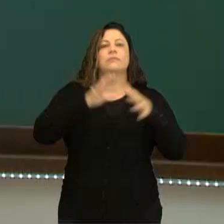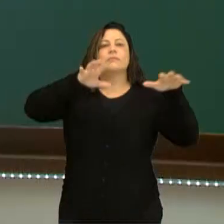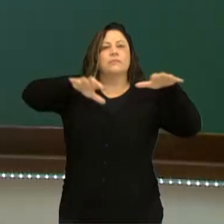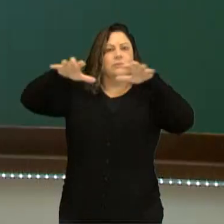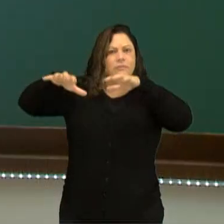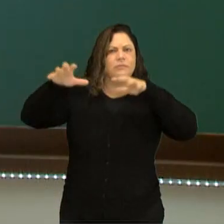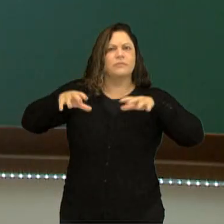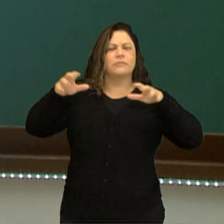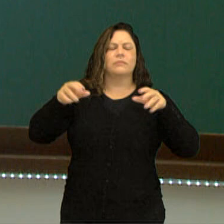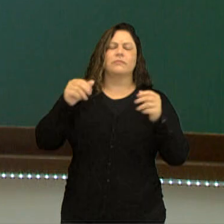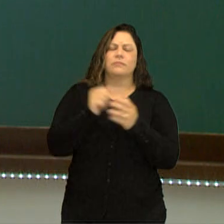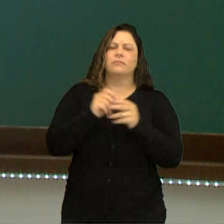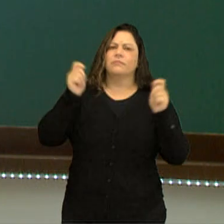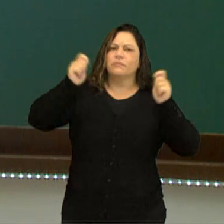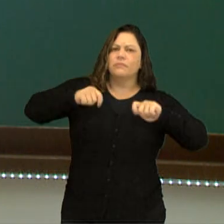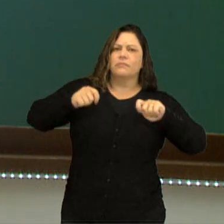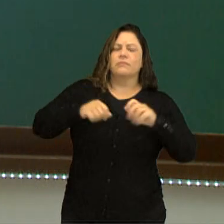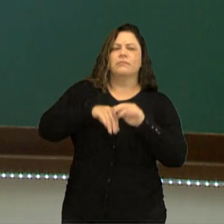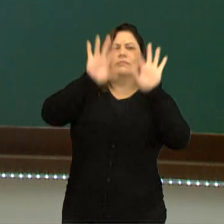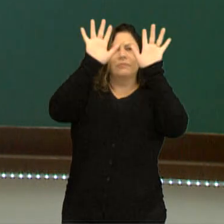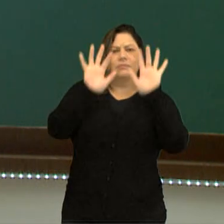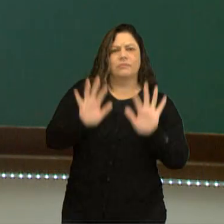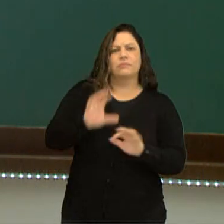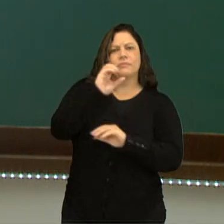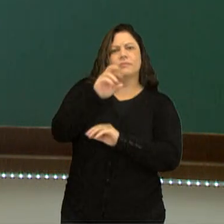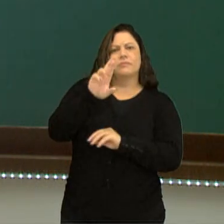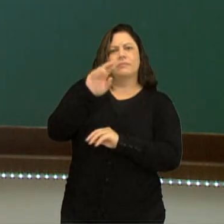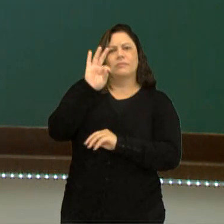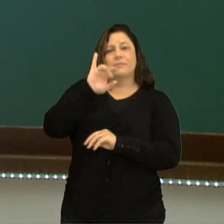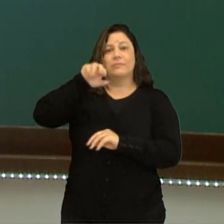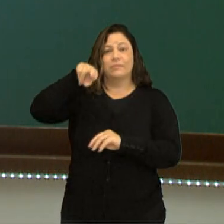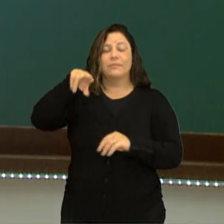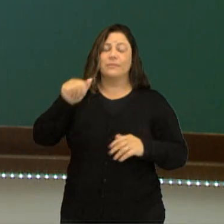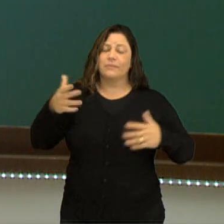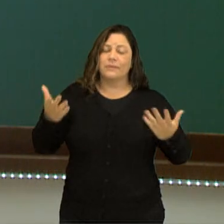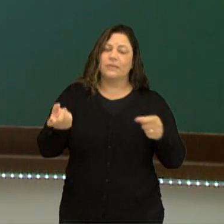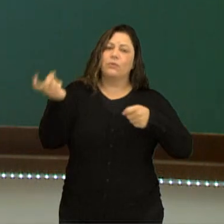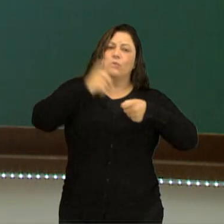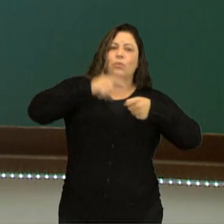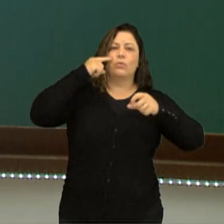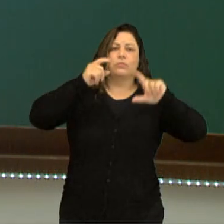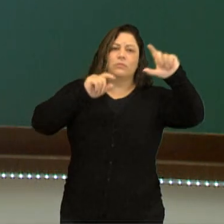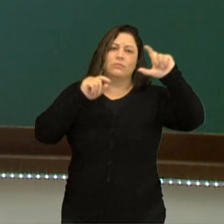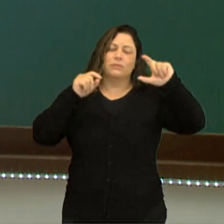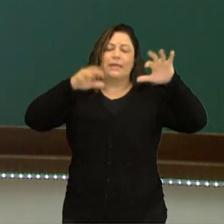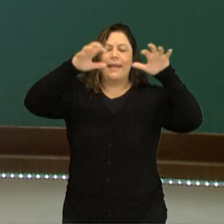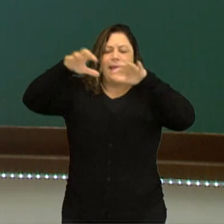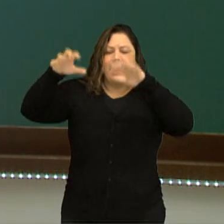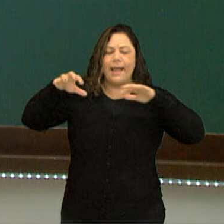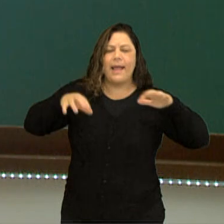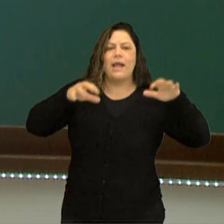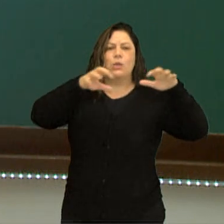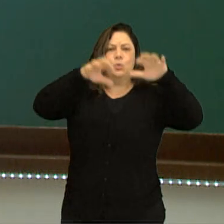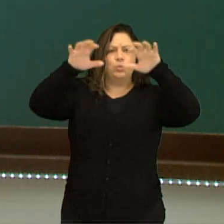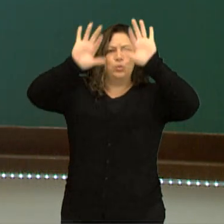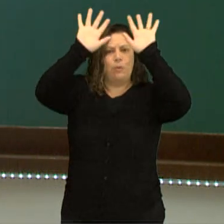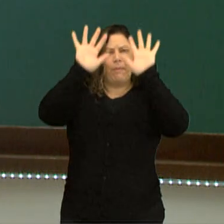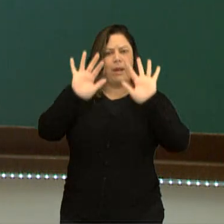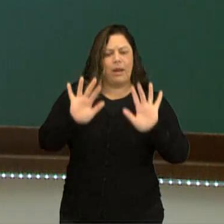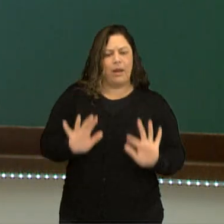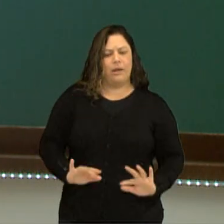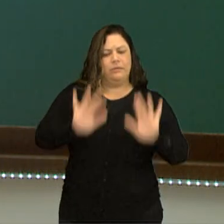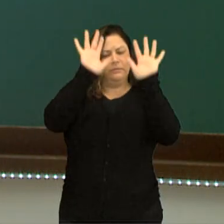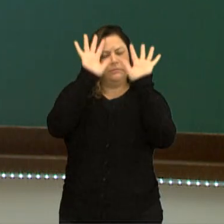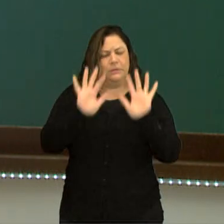é associada à cortina. Isso mesmo. Voltando ali na nossa estrofe. Cai a chuva no portal, está caindo.